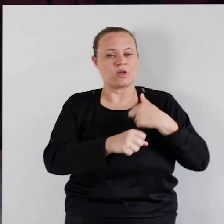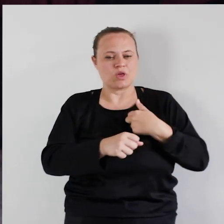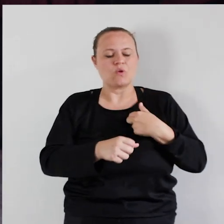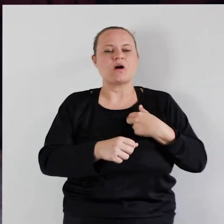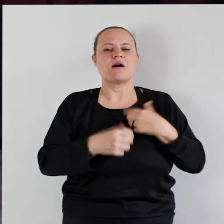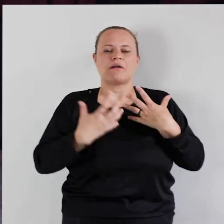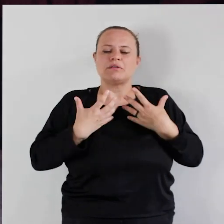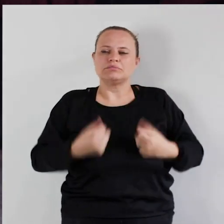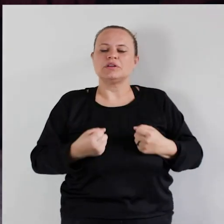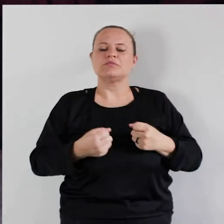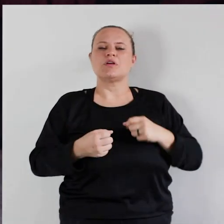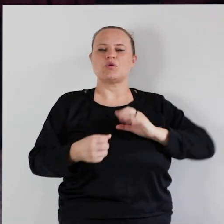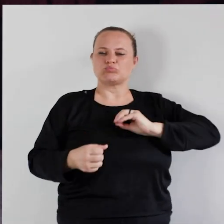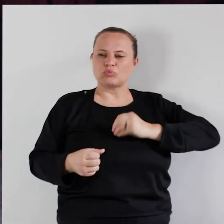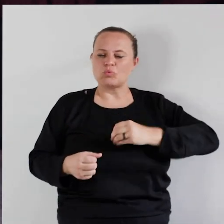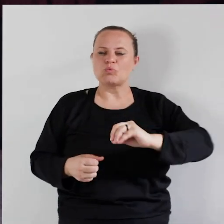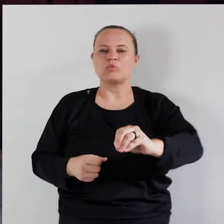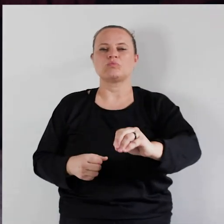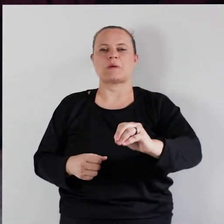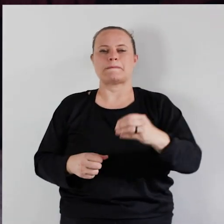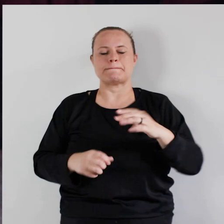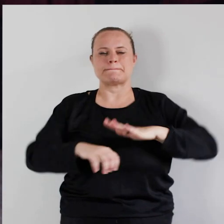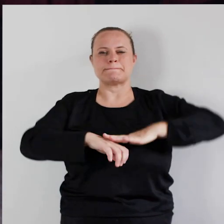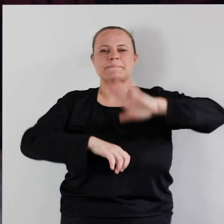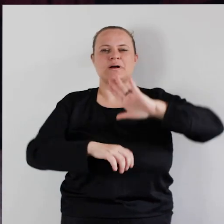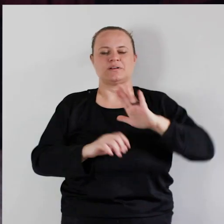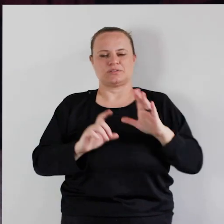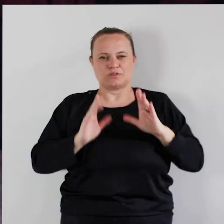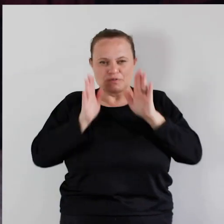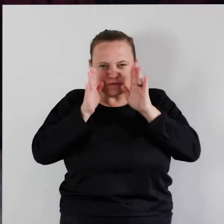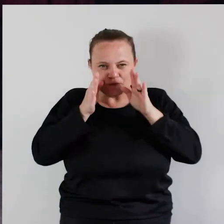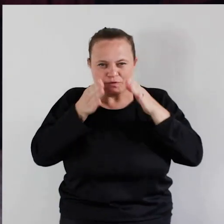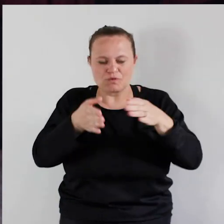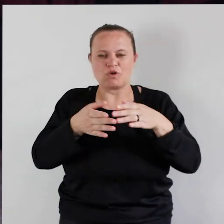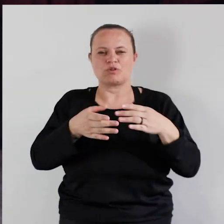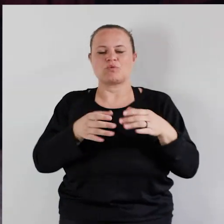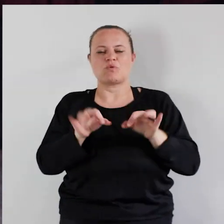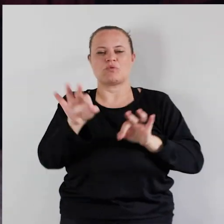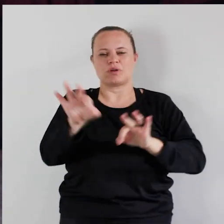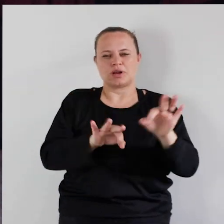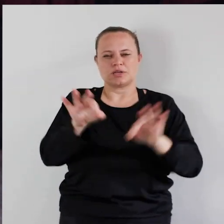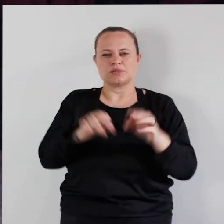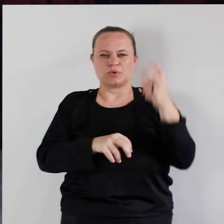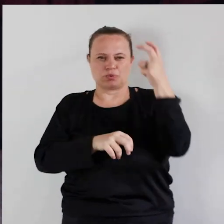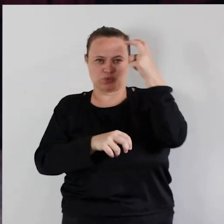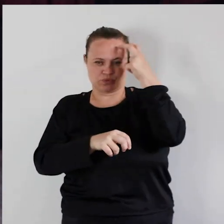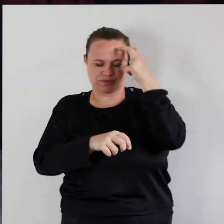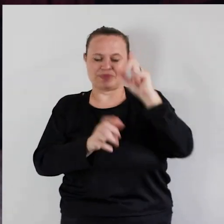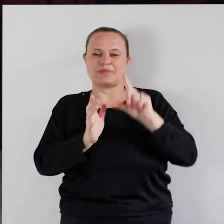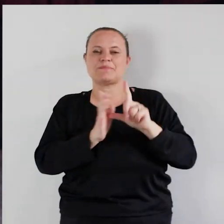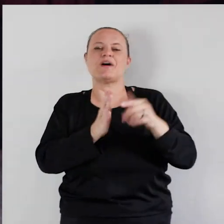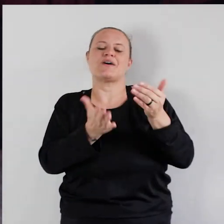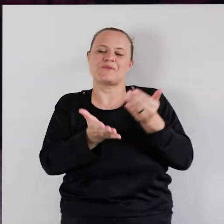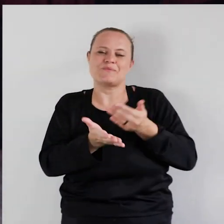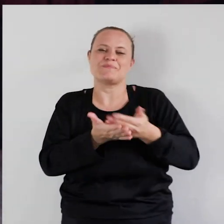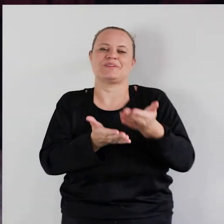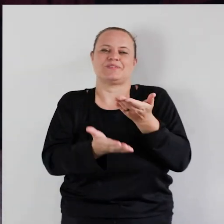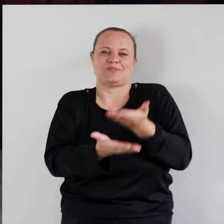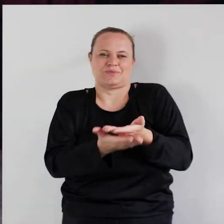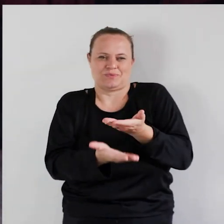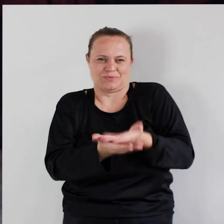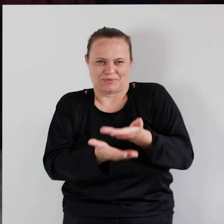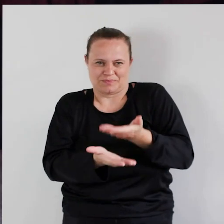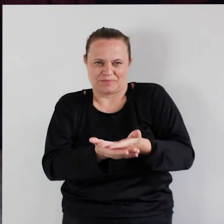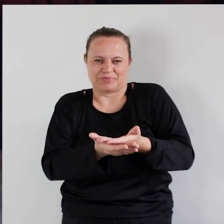de 2004, 2005, que eu assumo orientações mais vinculadas diretamente às organizações